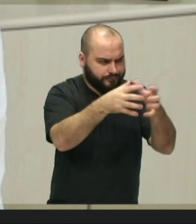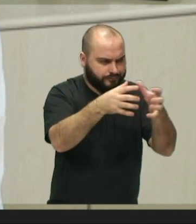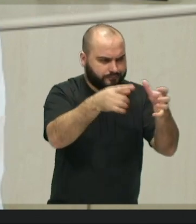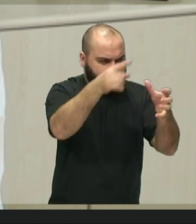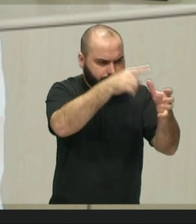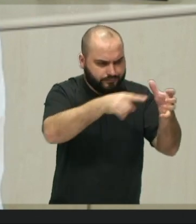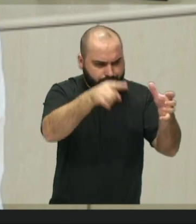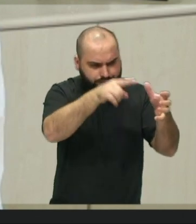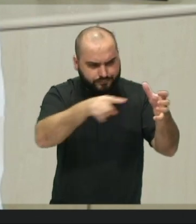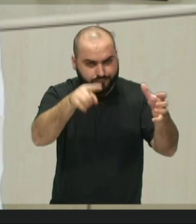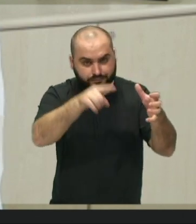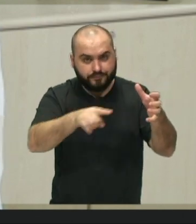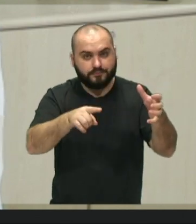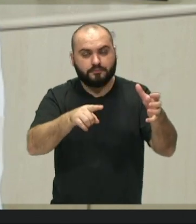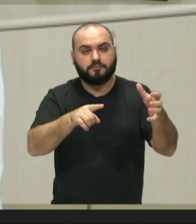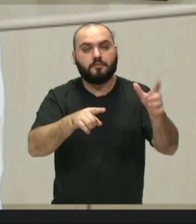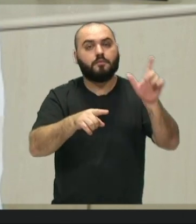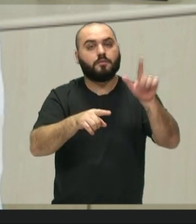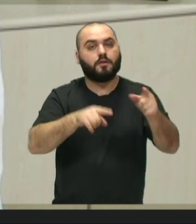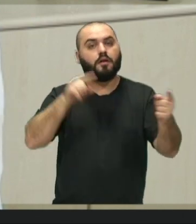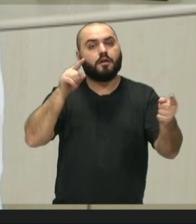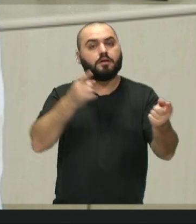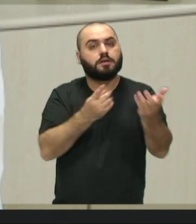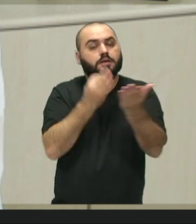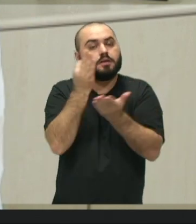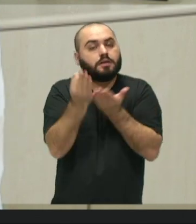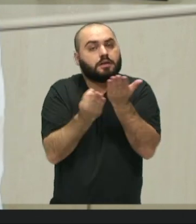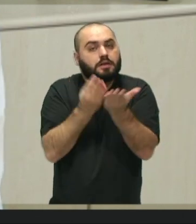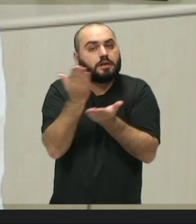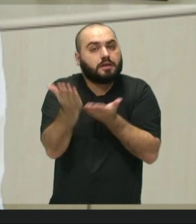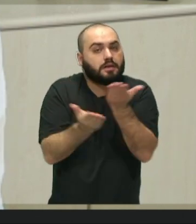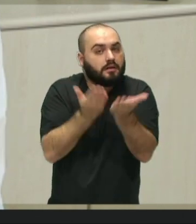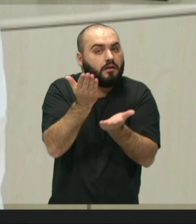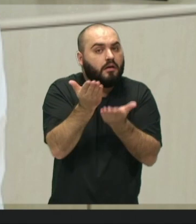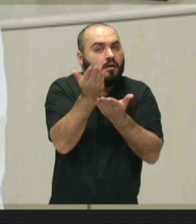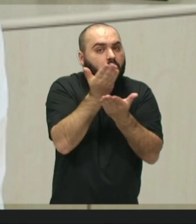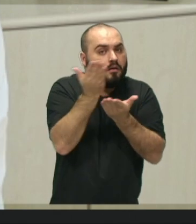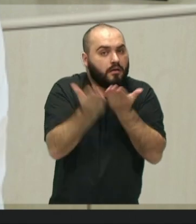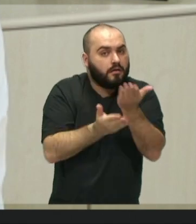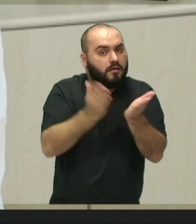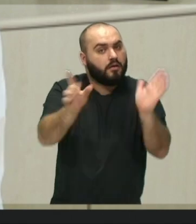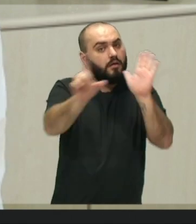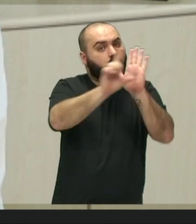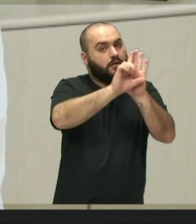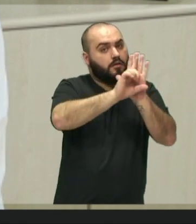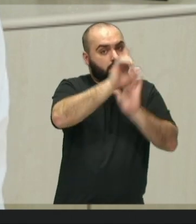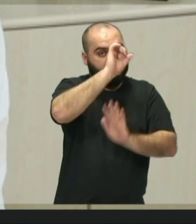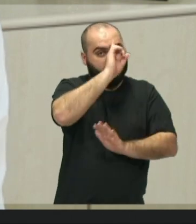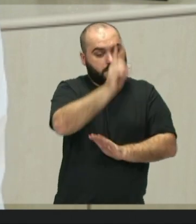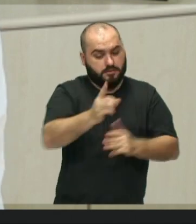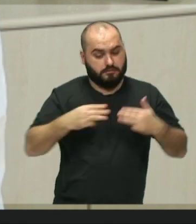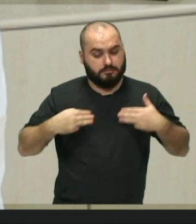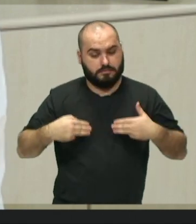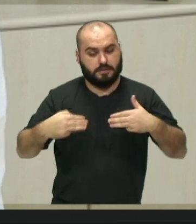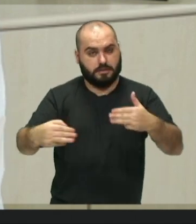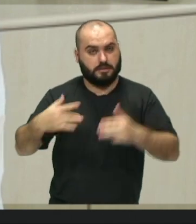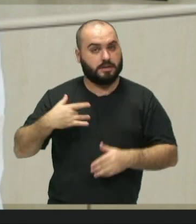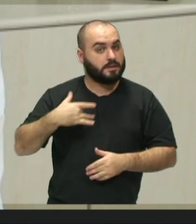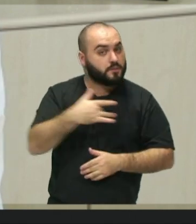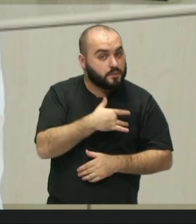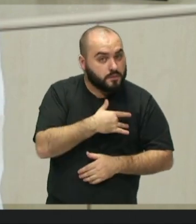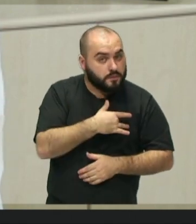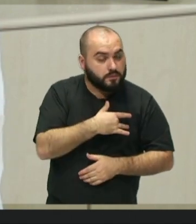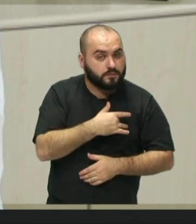efluentes, todos esses resíduos, eles são objeto de tratamento de acordo com o que dispõe a legislação, portaria do Ministério da Saúde. De toda